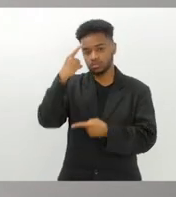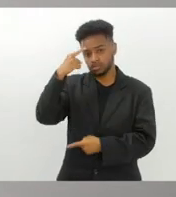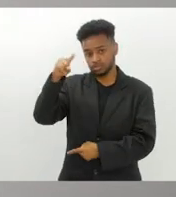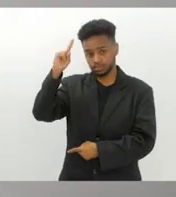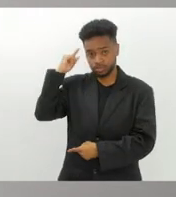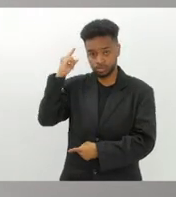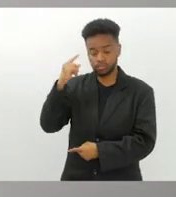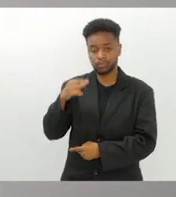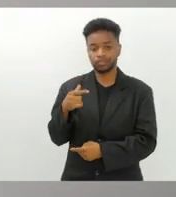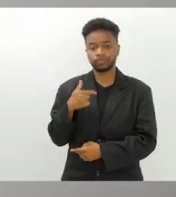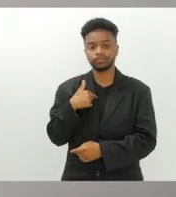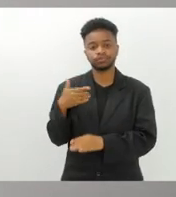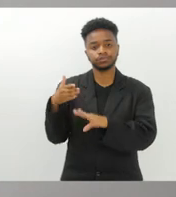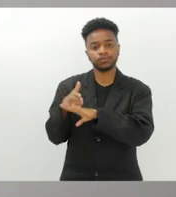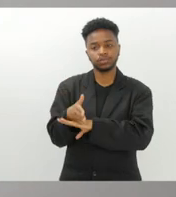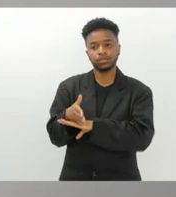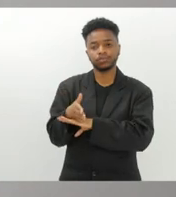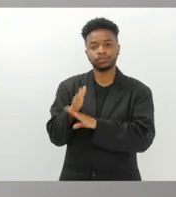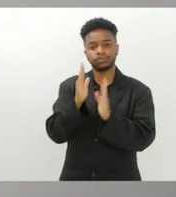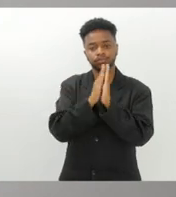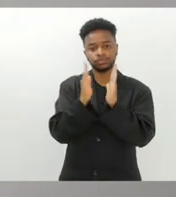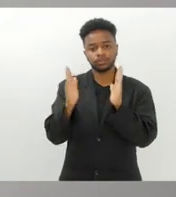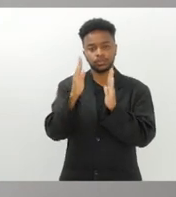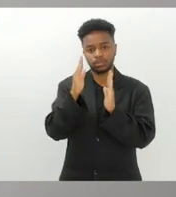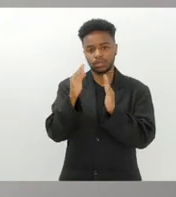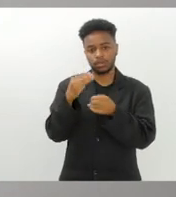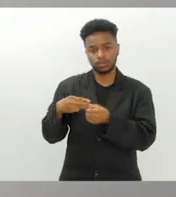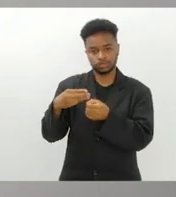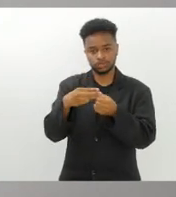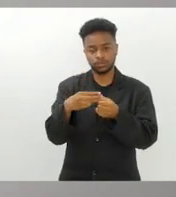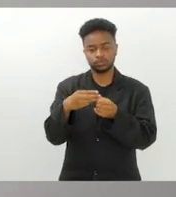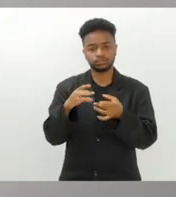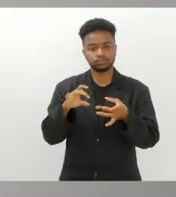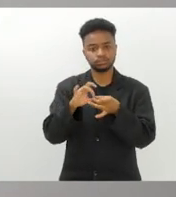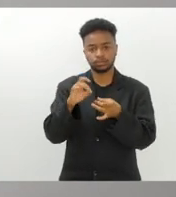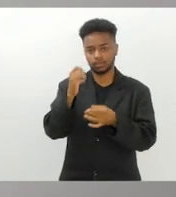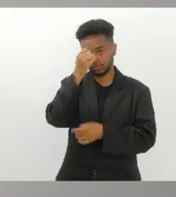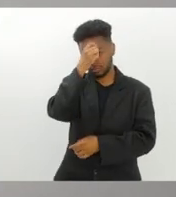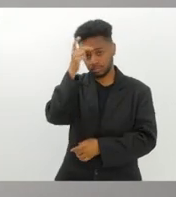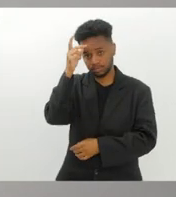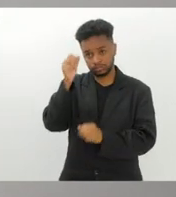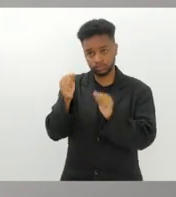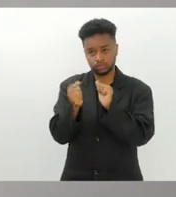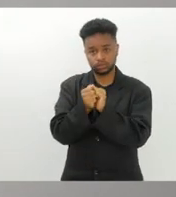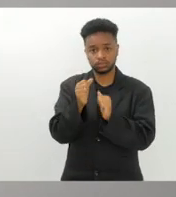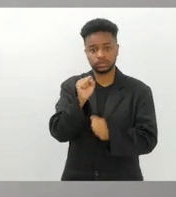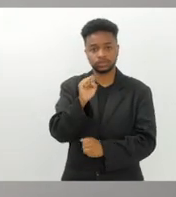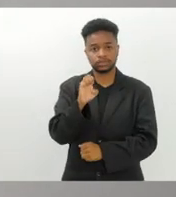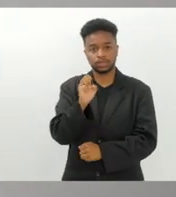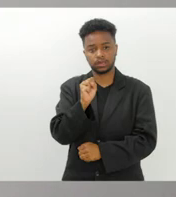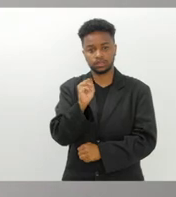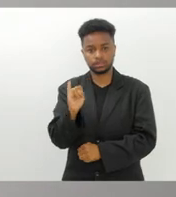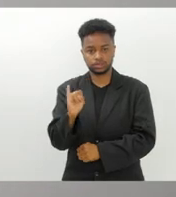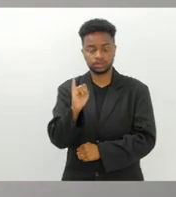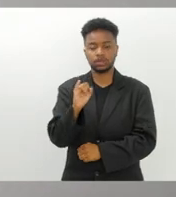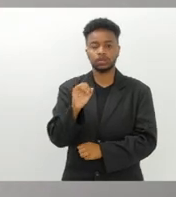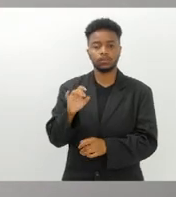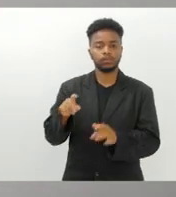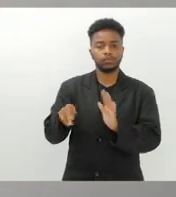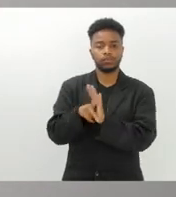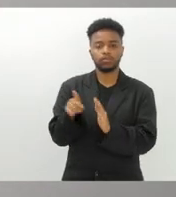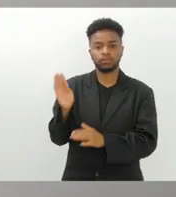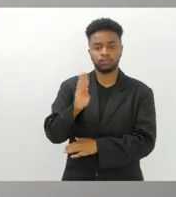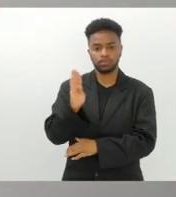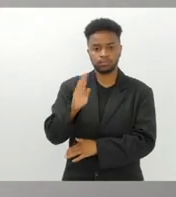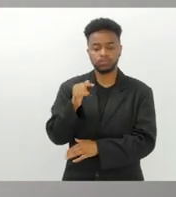numa livraria, numa biblioteca municipal da prefeitura, junto com o SESC, uma biblioteca que foi revitalizada ali em Botafogo, e